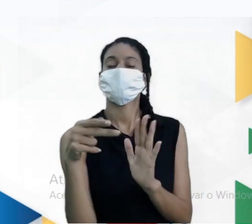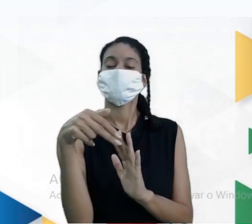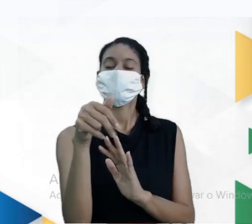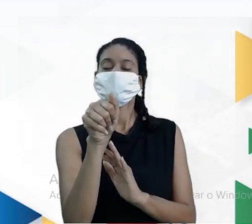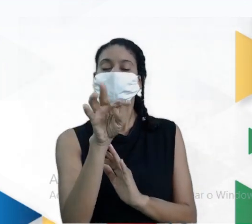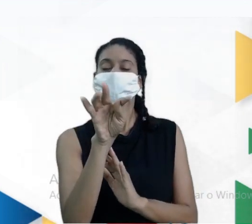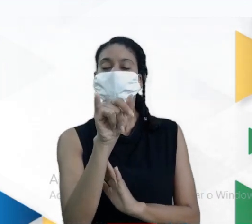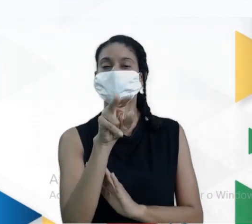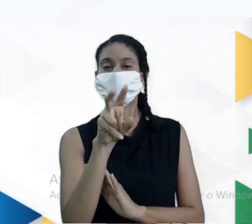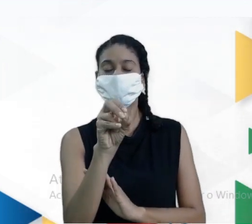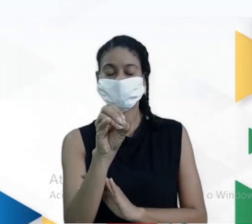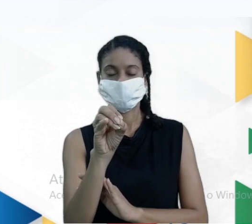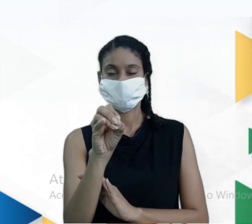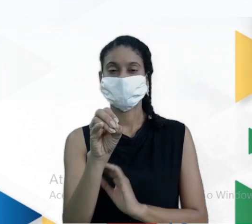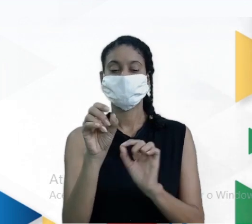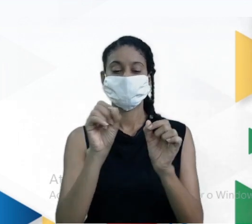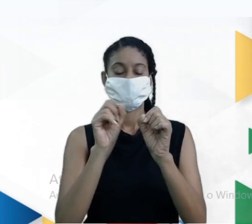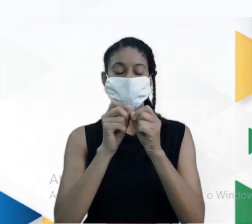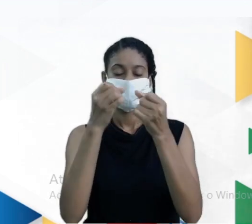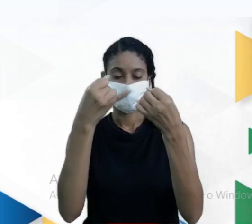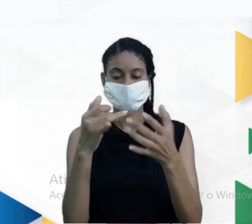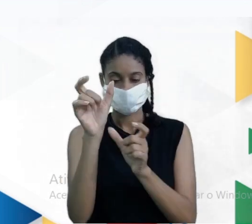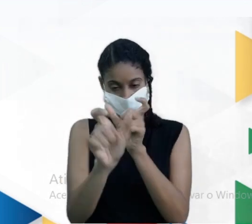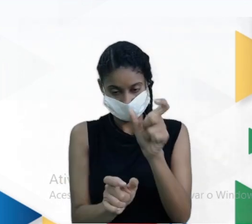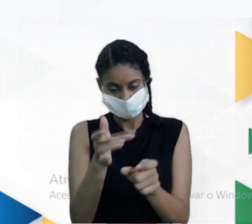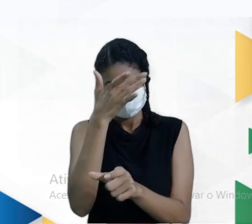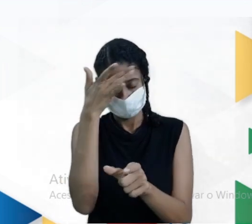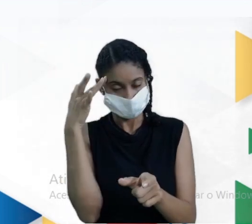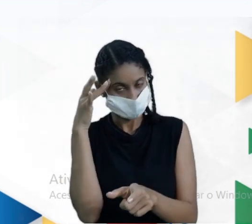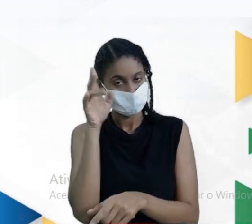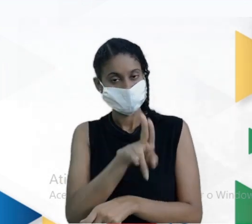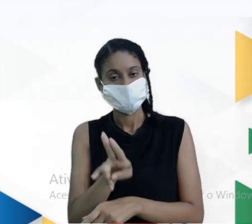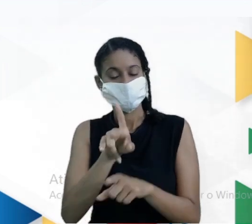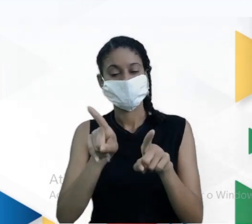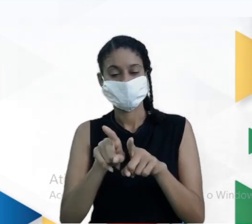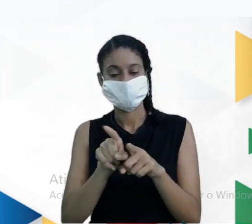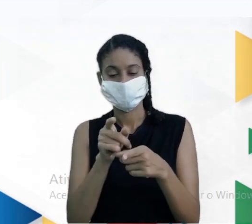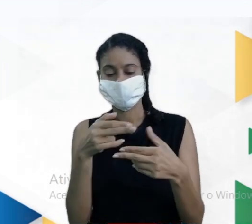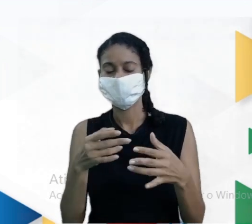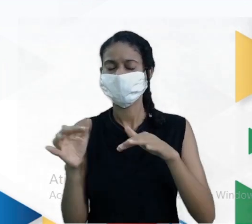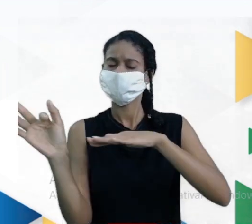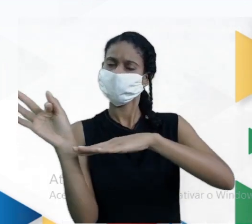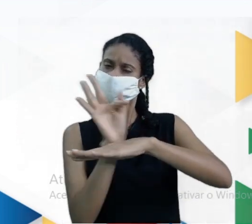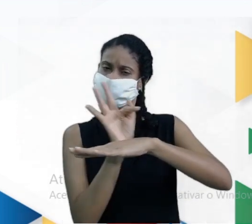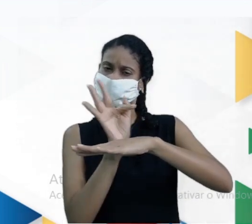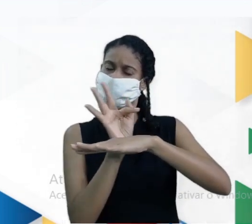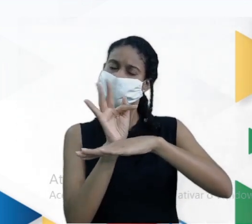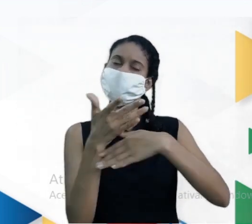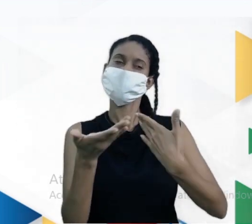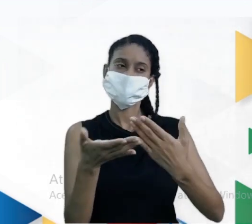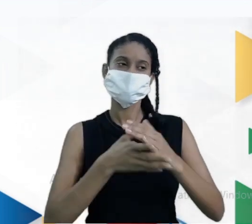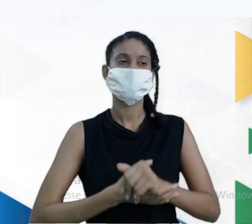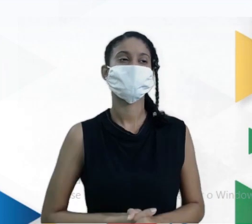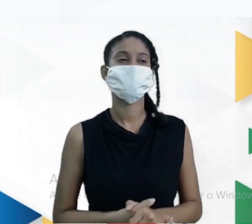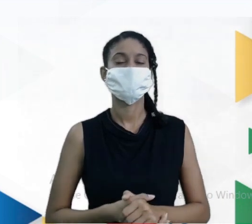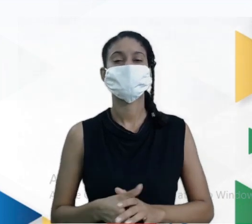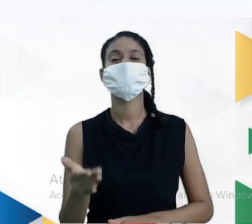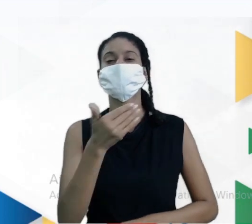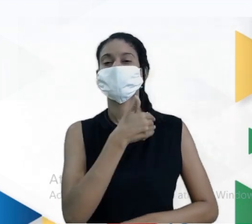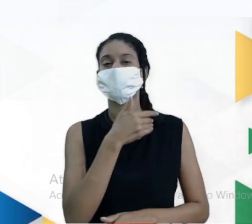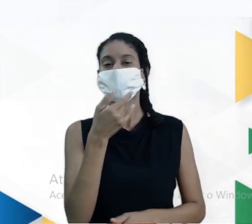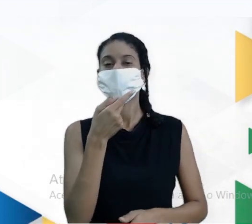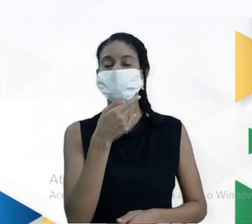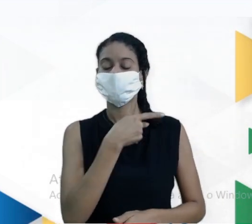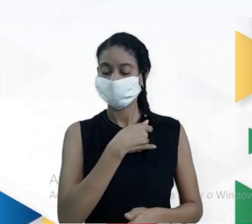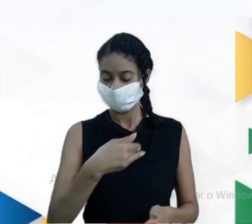falada necessariamente por cidadãos e também é usada por questões de formalidades, como tem aí, ó, government,